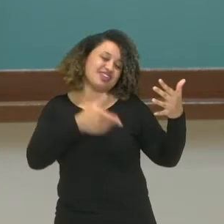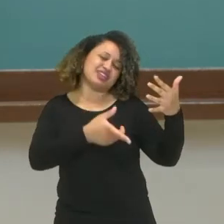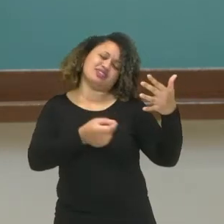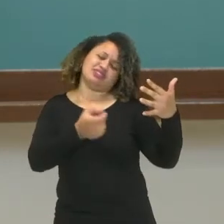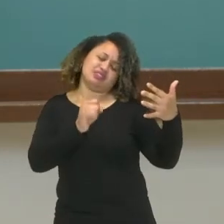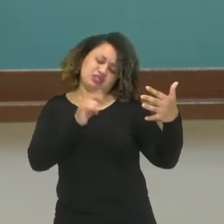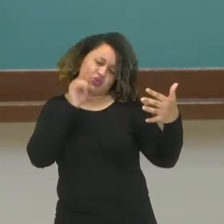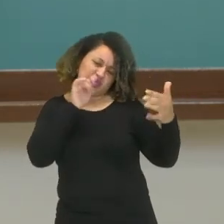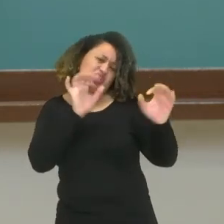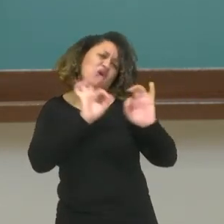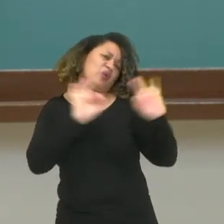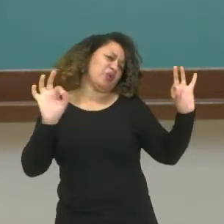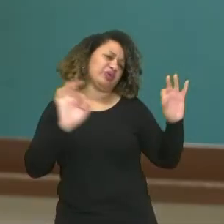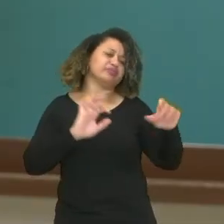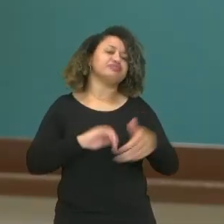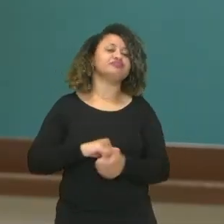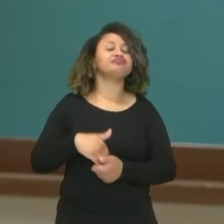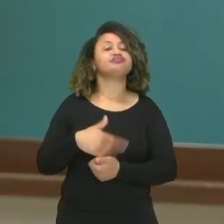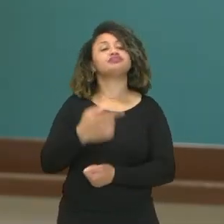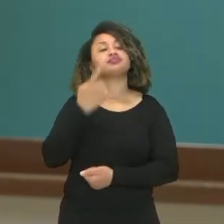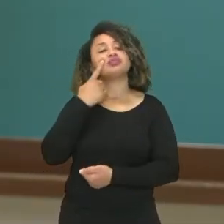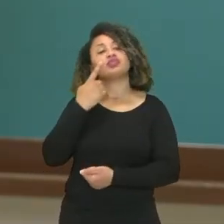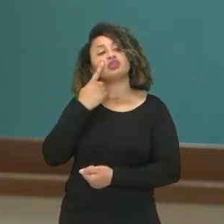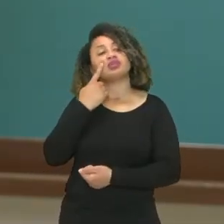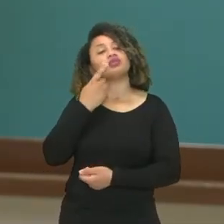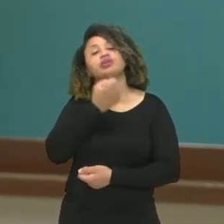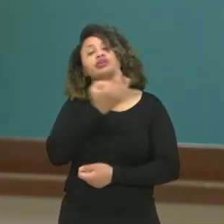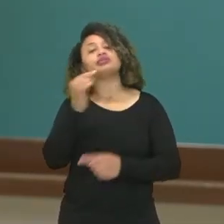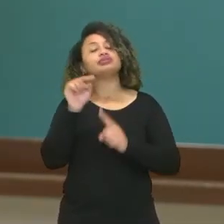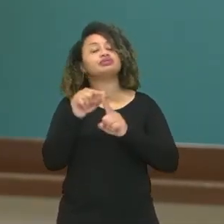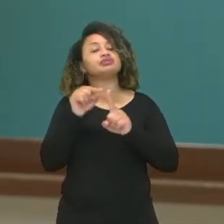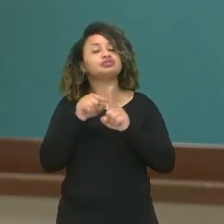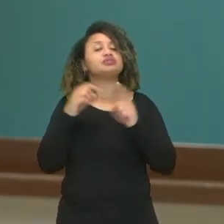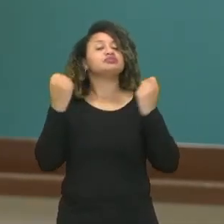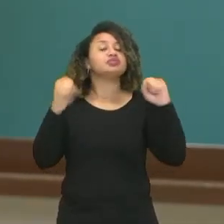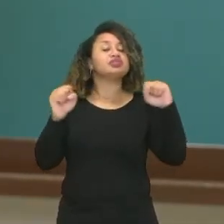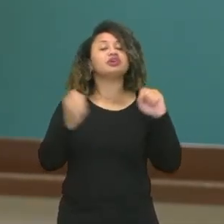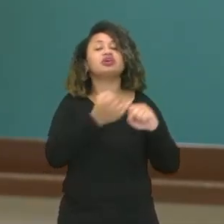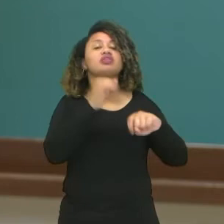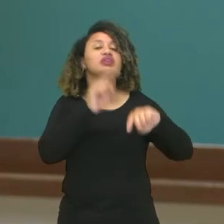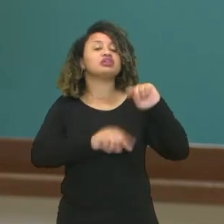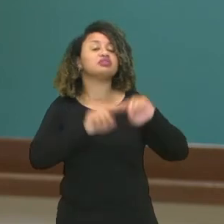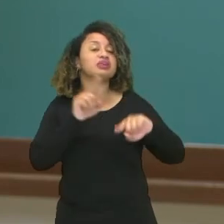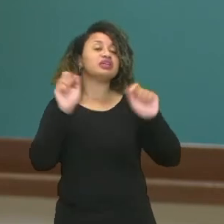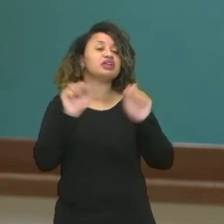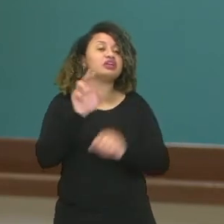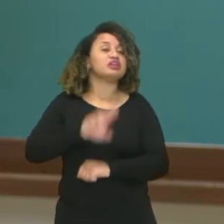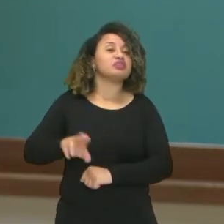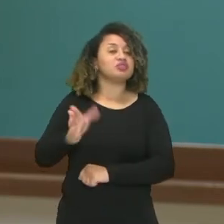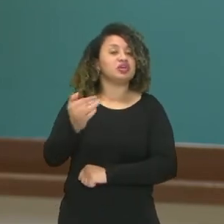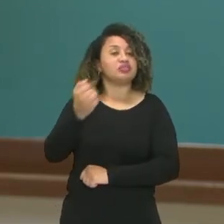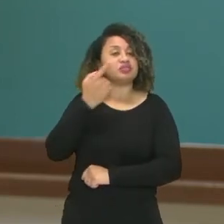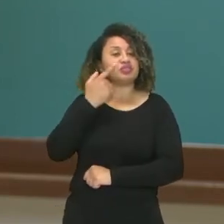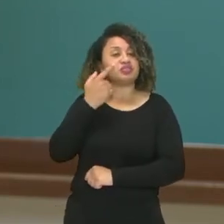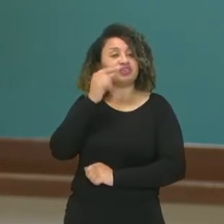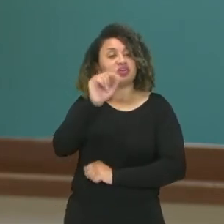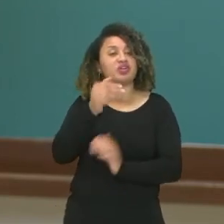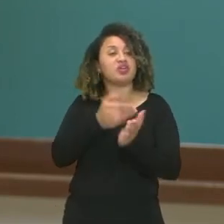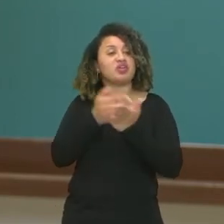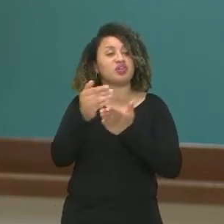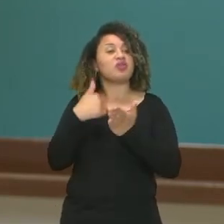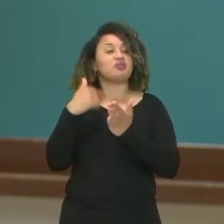ótimo. Vamos ver um pouquinho sobre eles, os tipos de ginástica e quais equipamentos e aparelhos a gente pode utilizar? Vamos começar com a